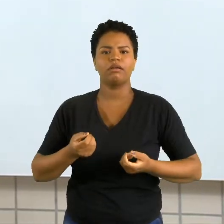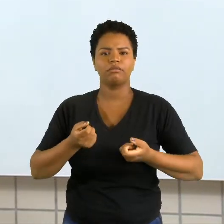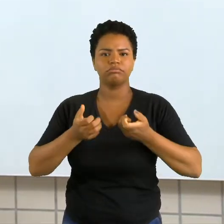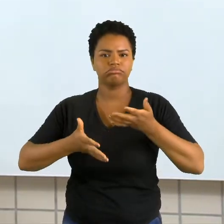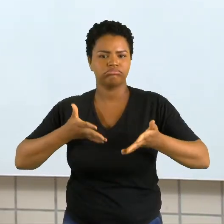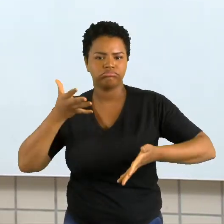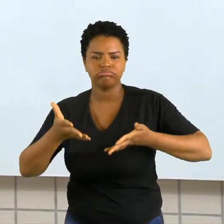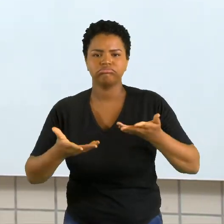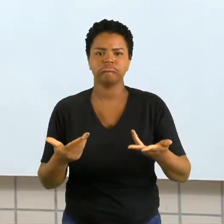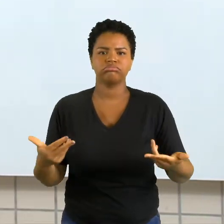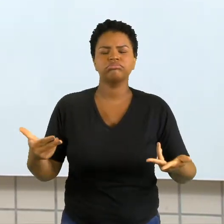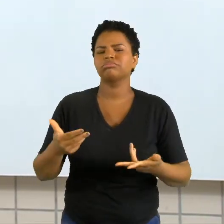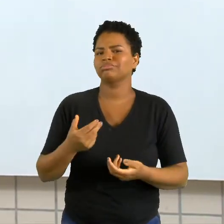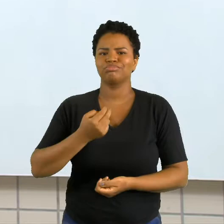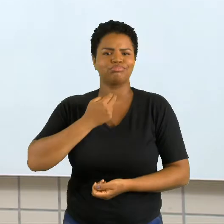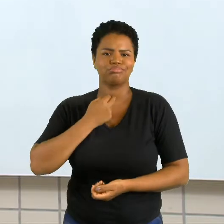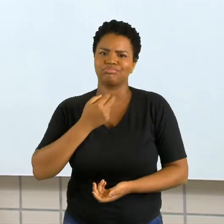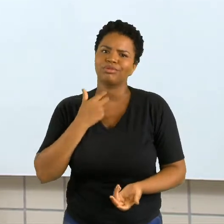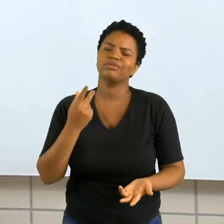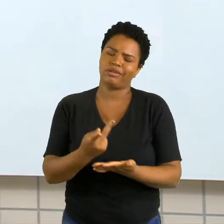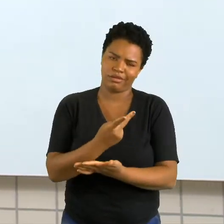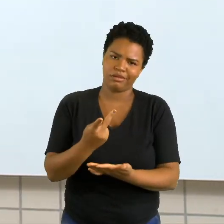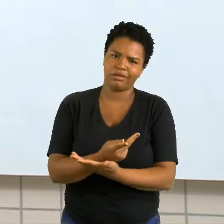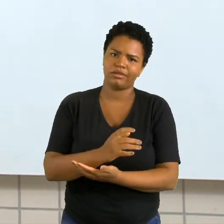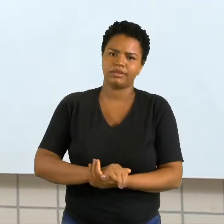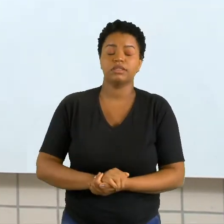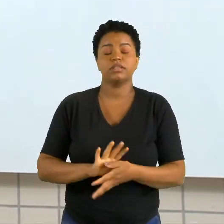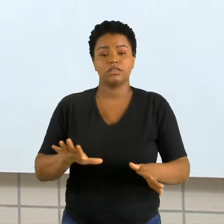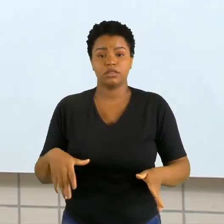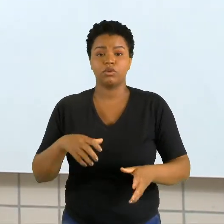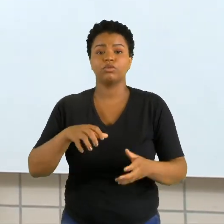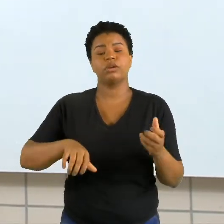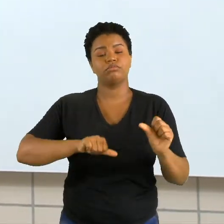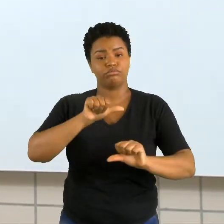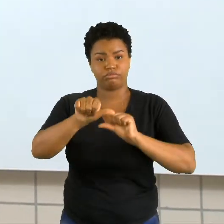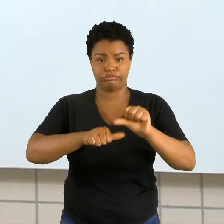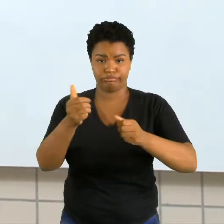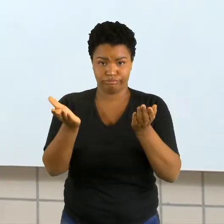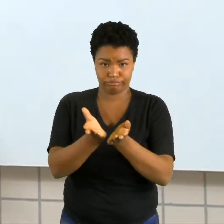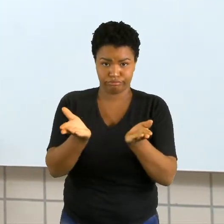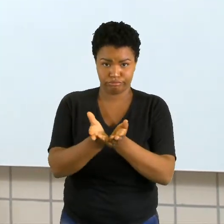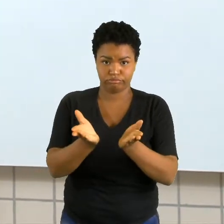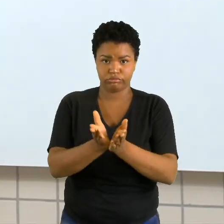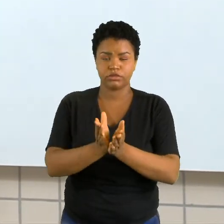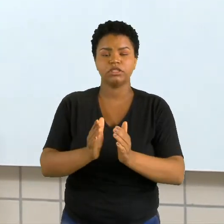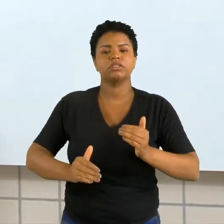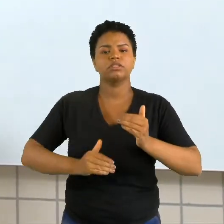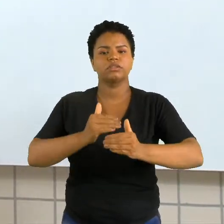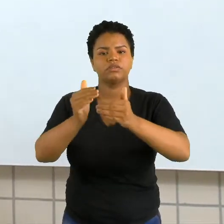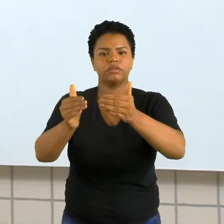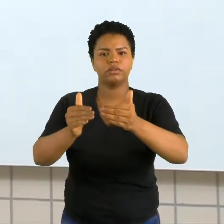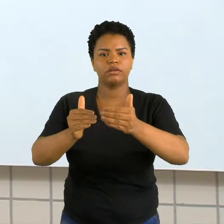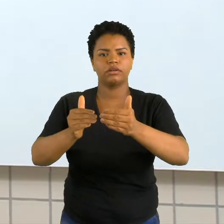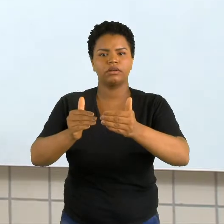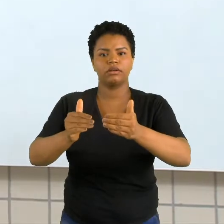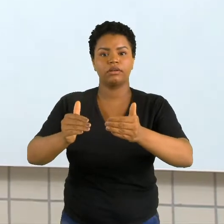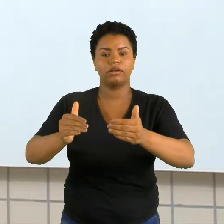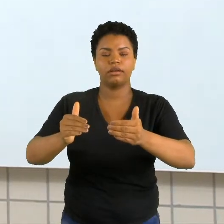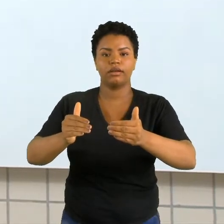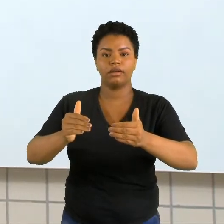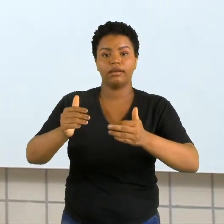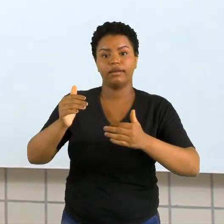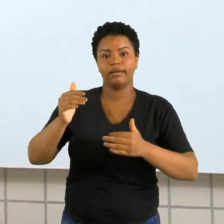certo? Então, a reforma protestante, ela vai ser desenvolvida graças a esses maus hábitos